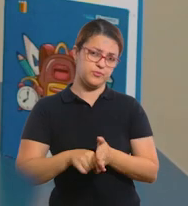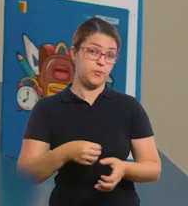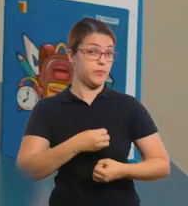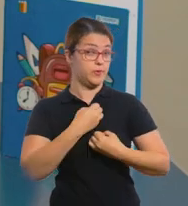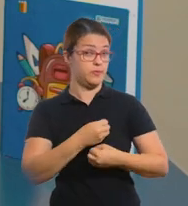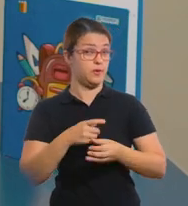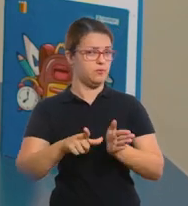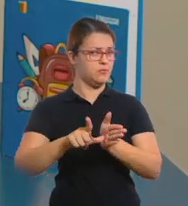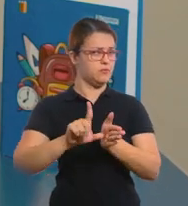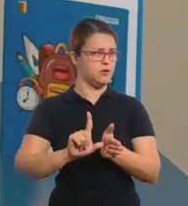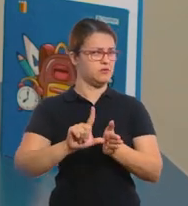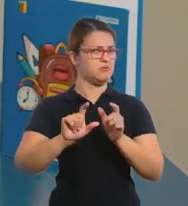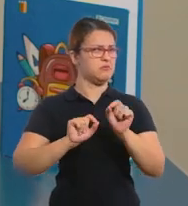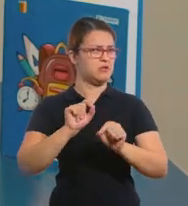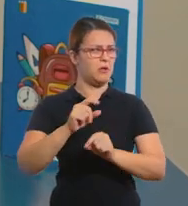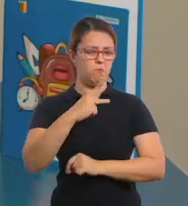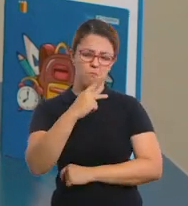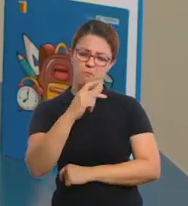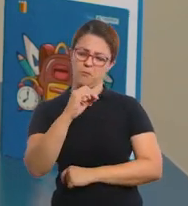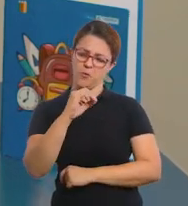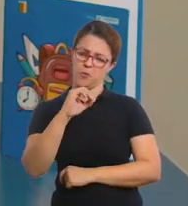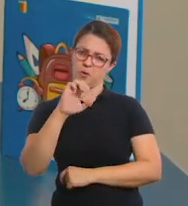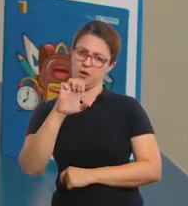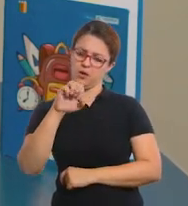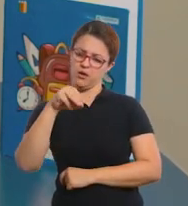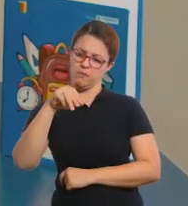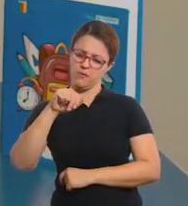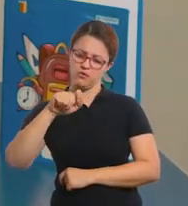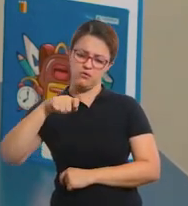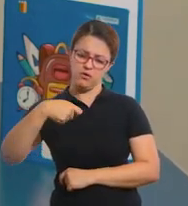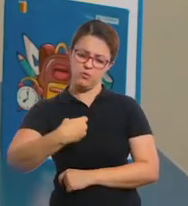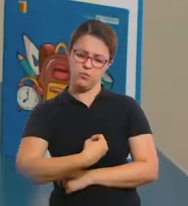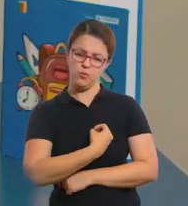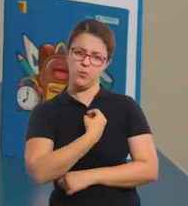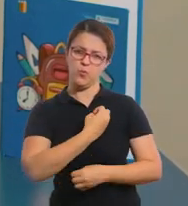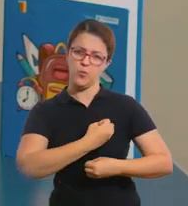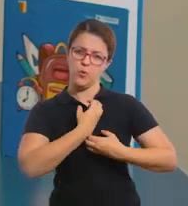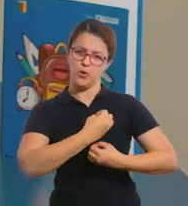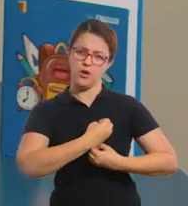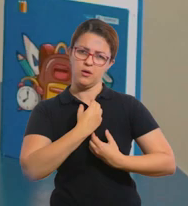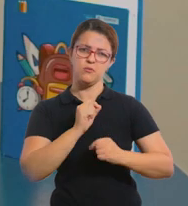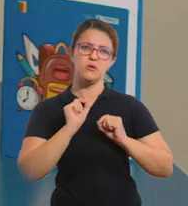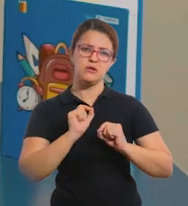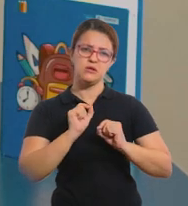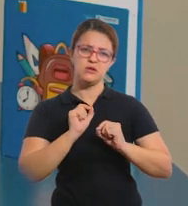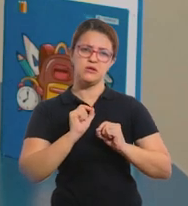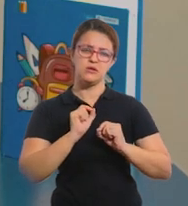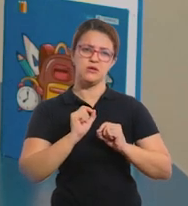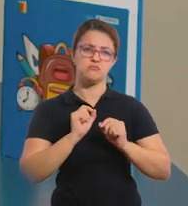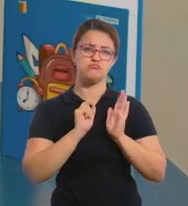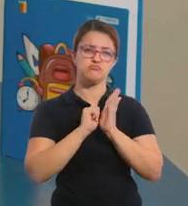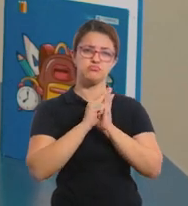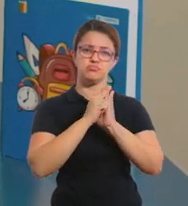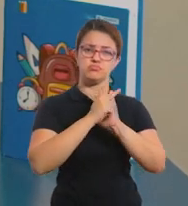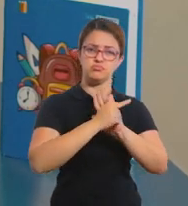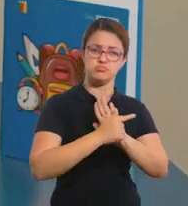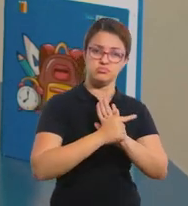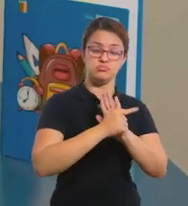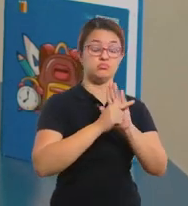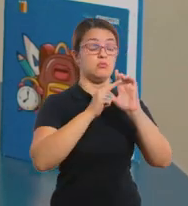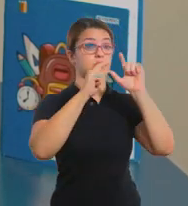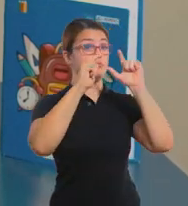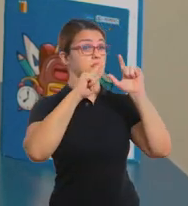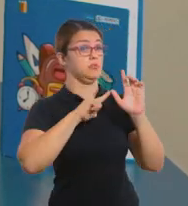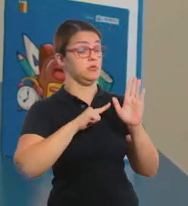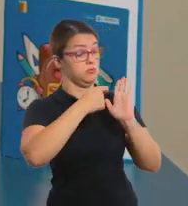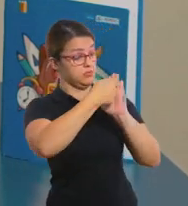mas antes de tudo o que é um poema criança o poema é um gênero textual dividido